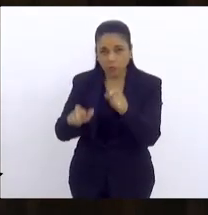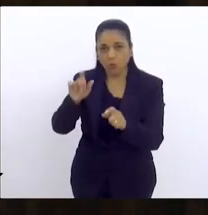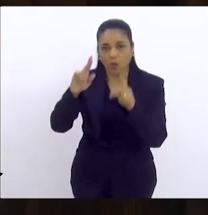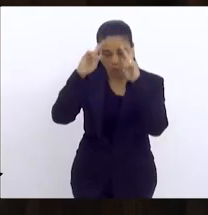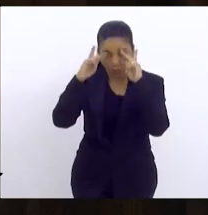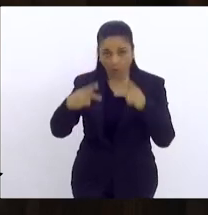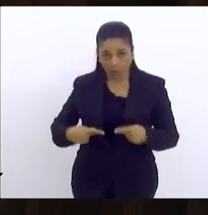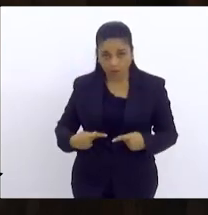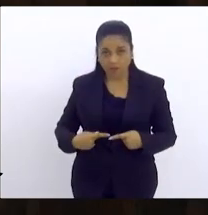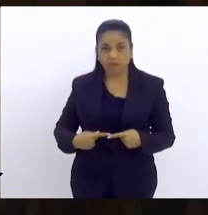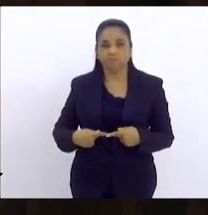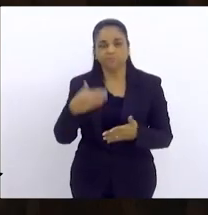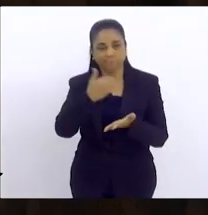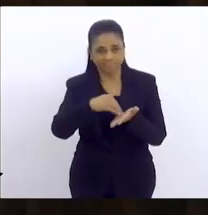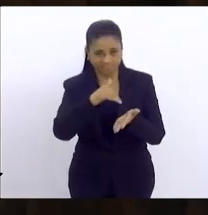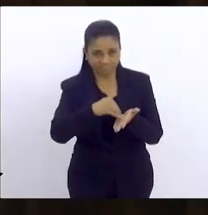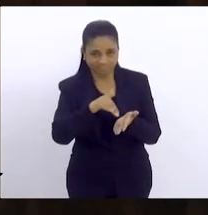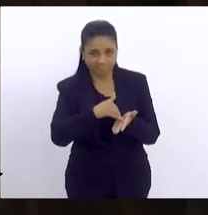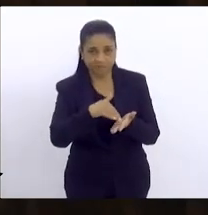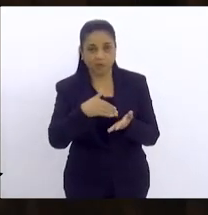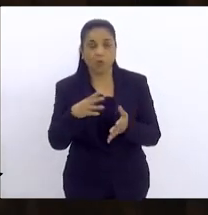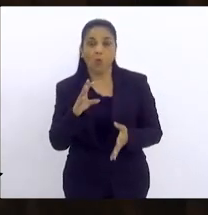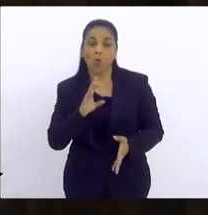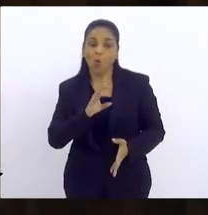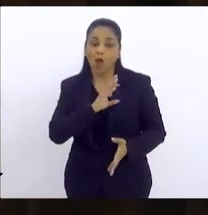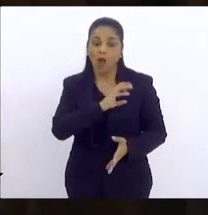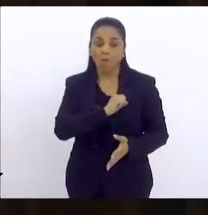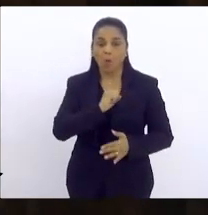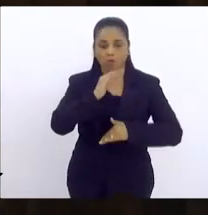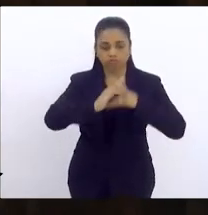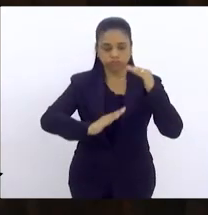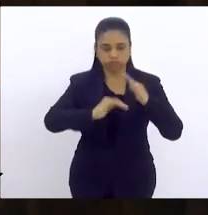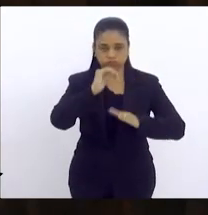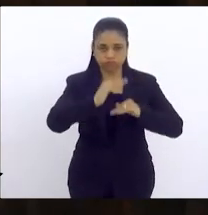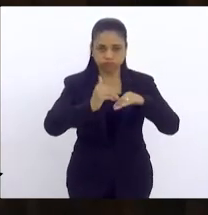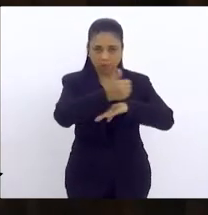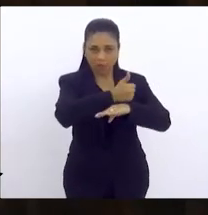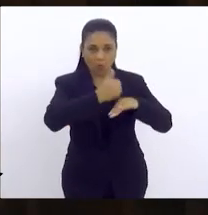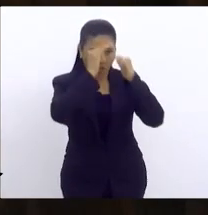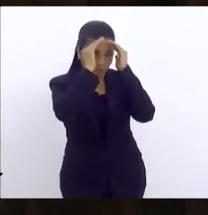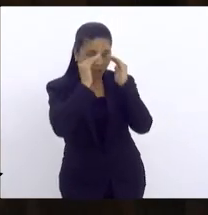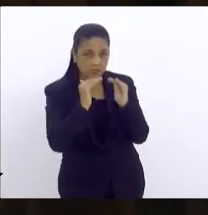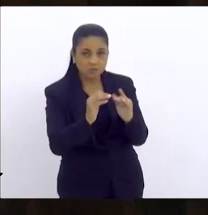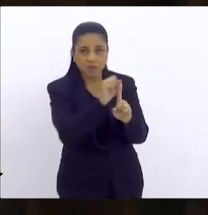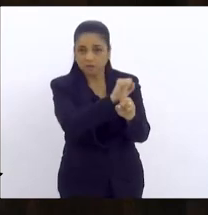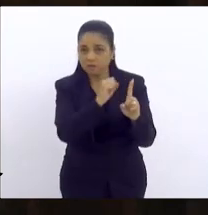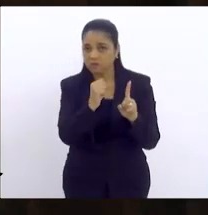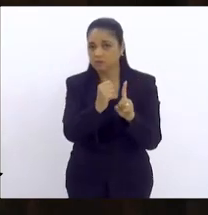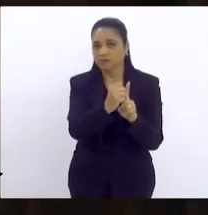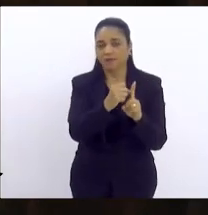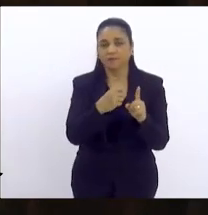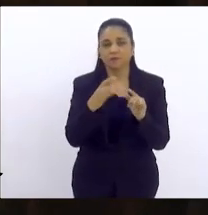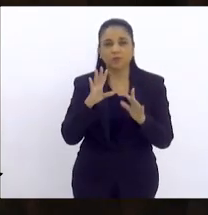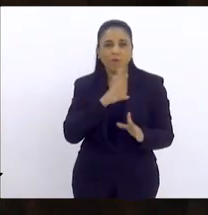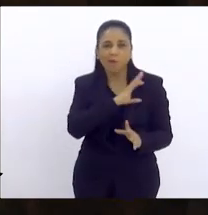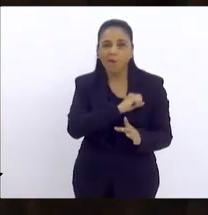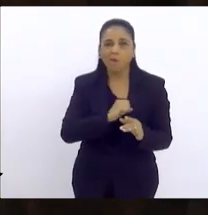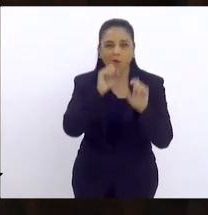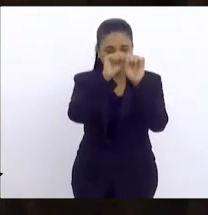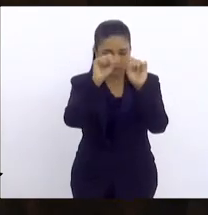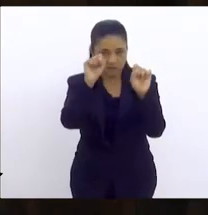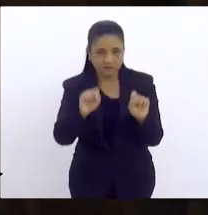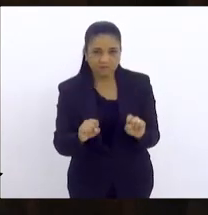secretaria o amor à farda o respeito ao cidadão o amor o serviço público